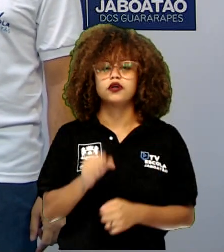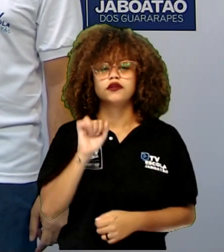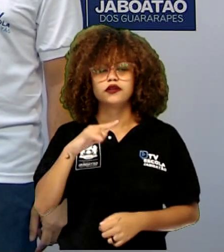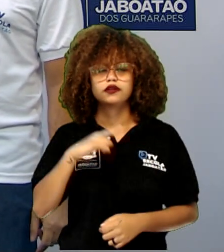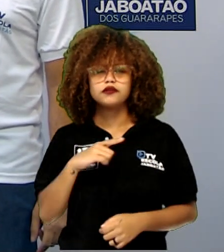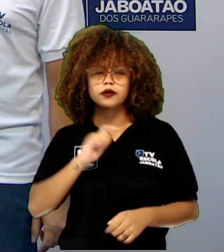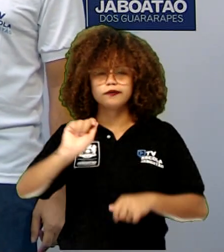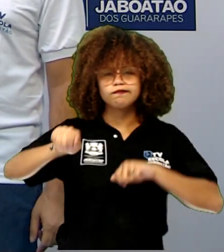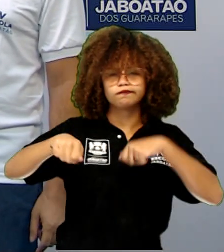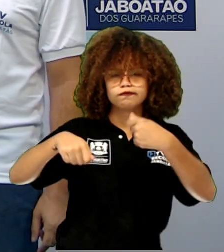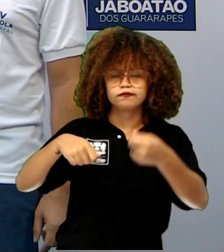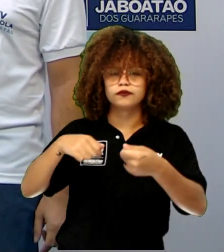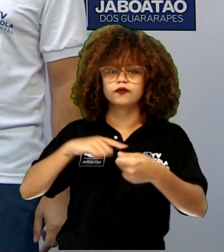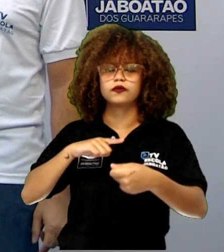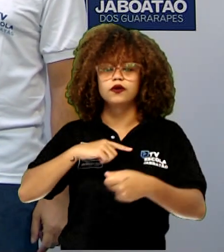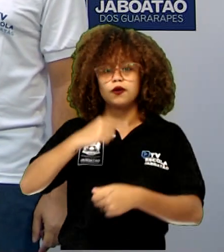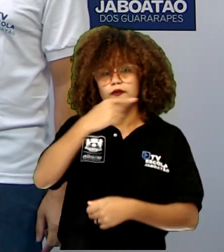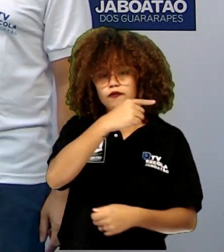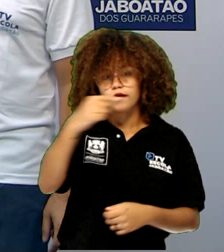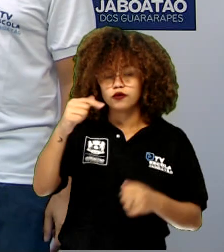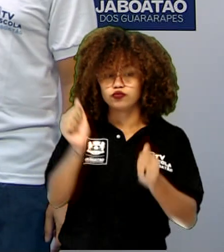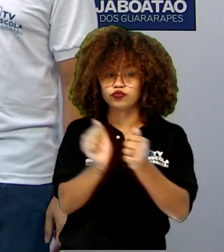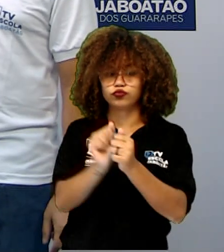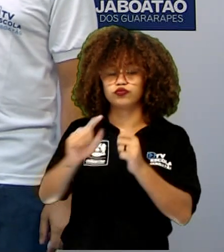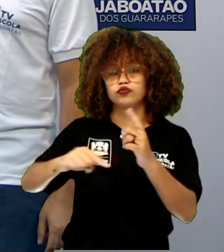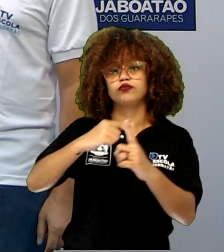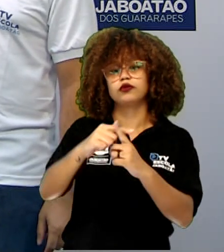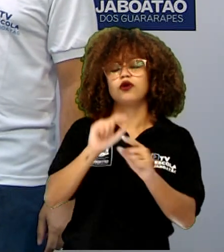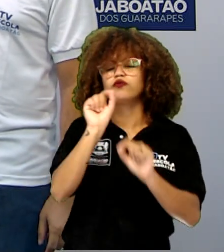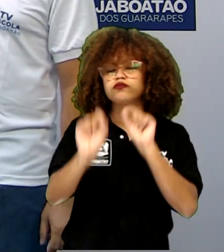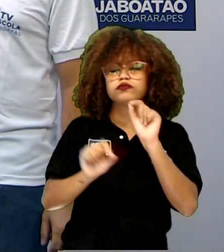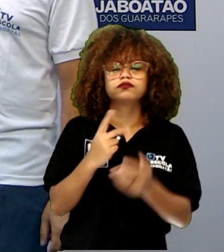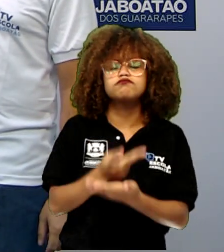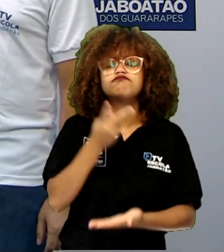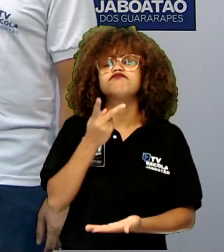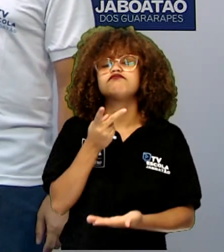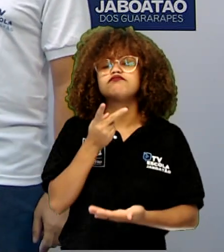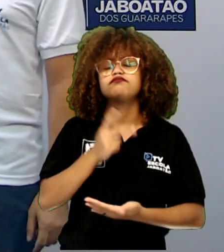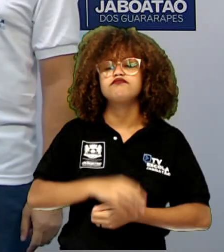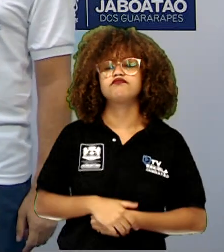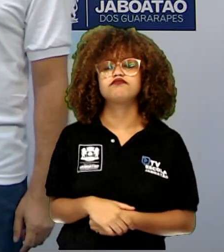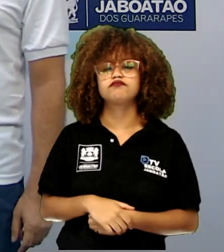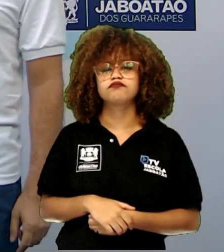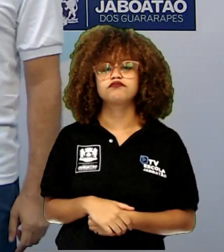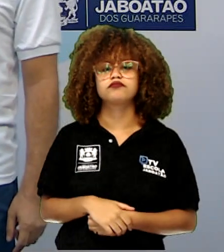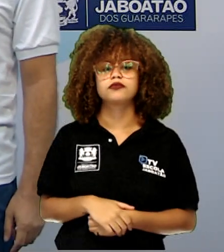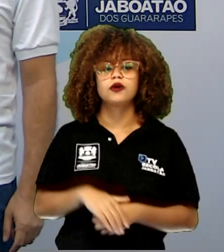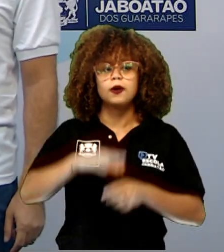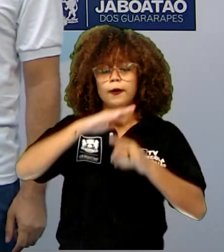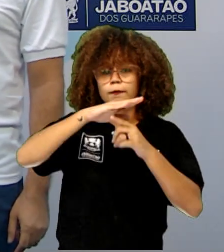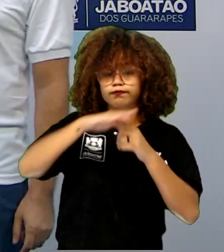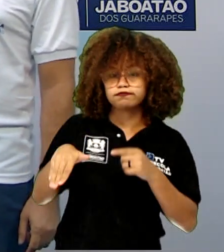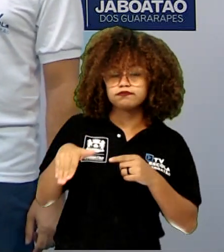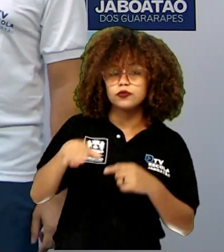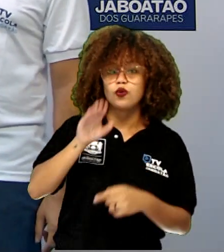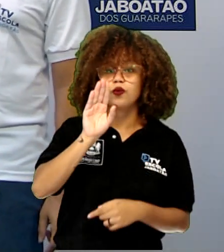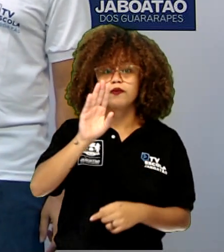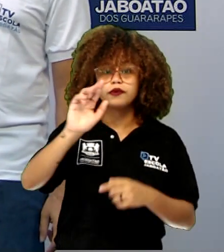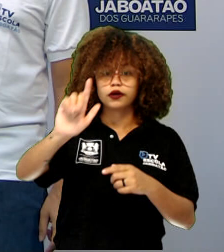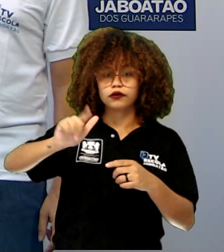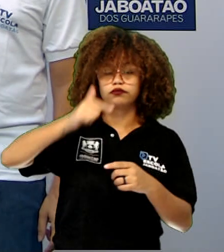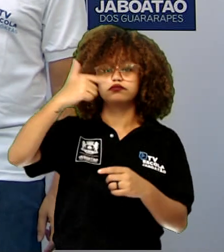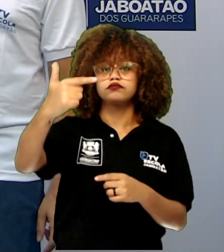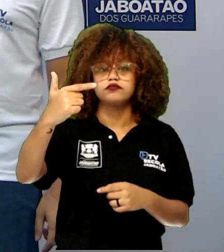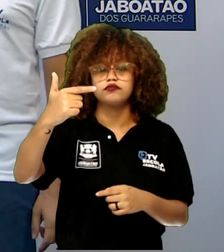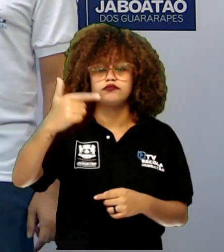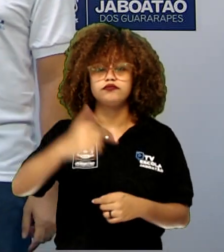esse menos com mais de mel quadrado o que é que vai acontecer vai cortar esse Bel quadrado com